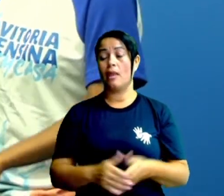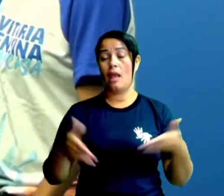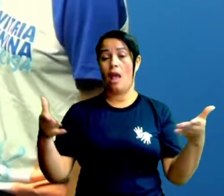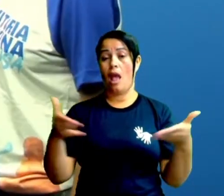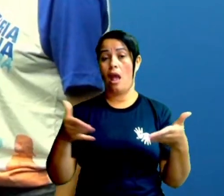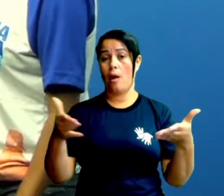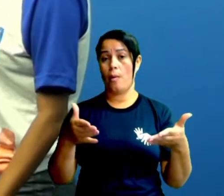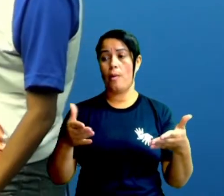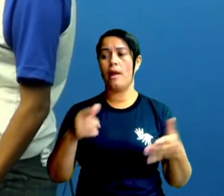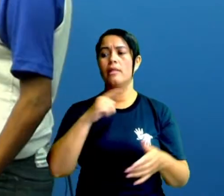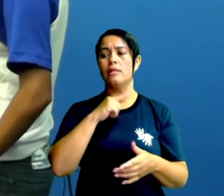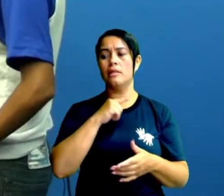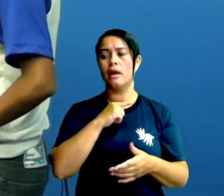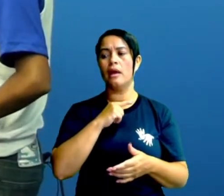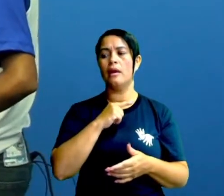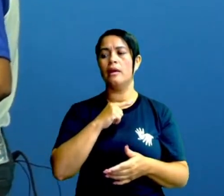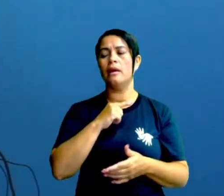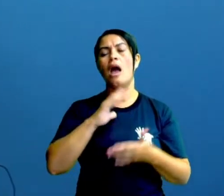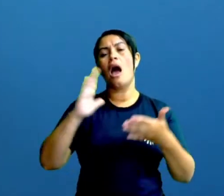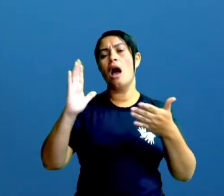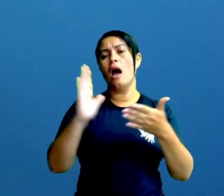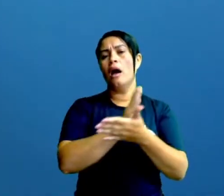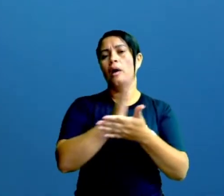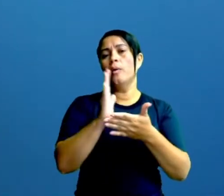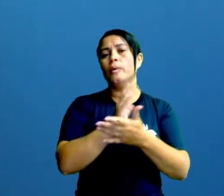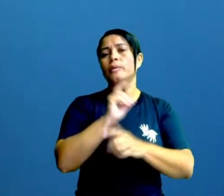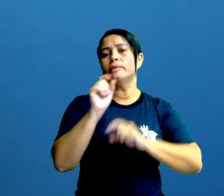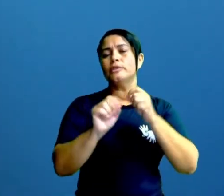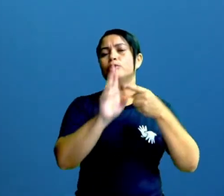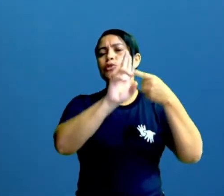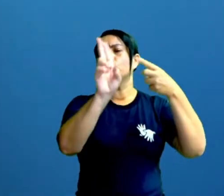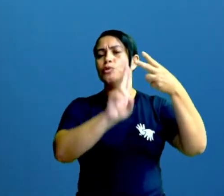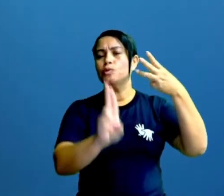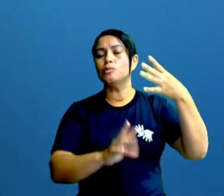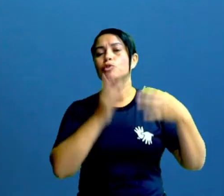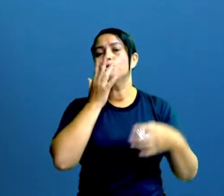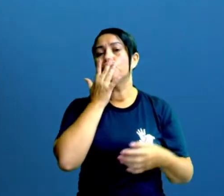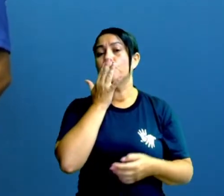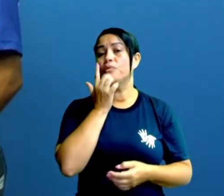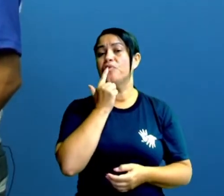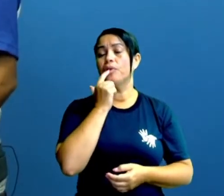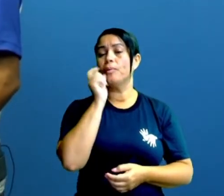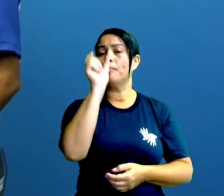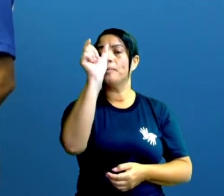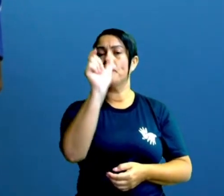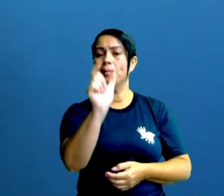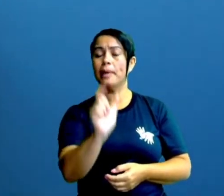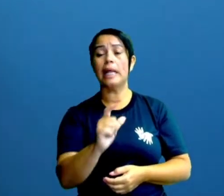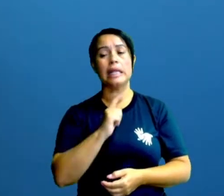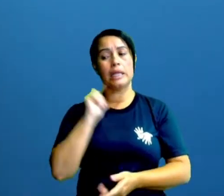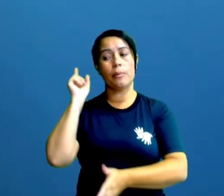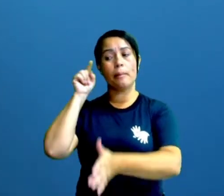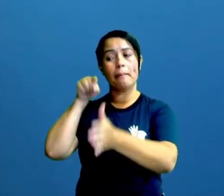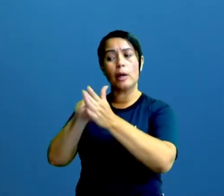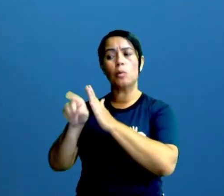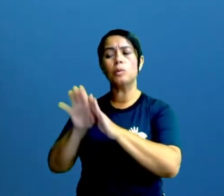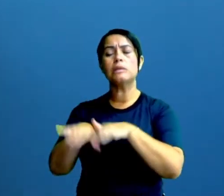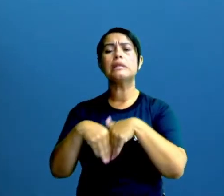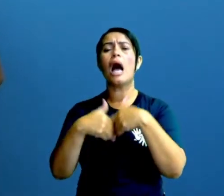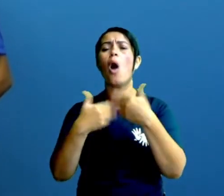E agora Ó tem aqui alguns nomes em vermelho e tem aqui uma pergunta